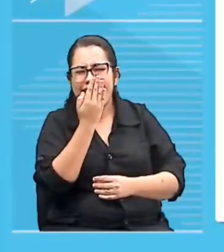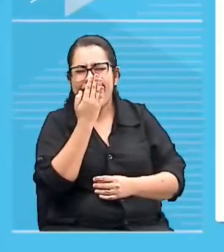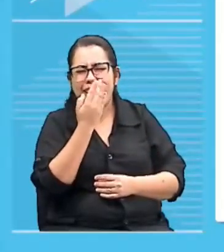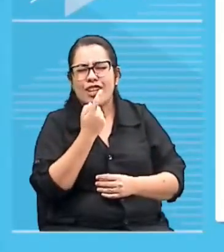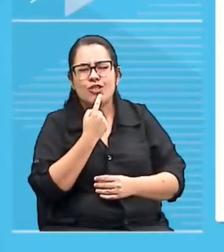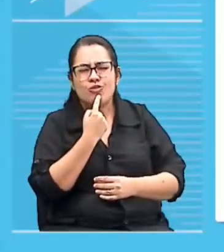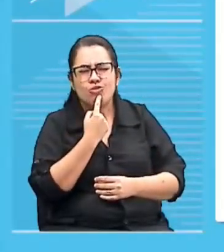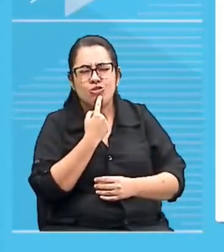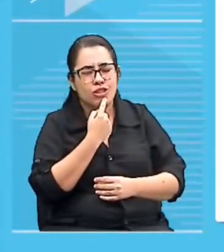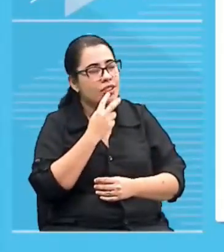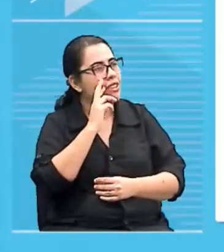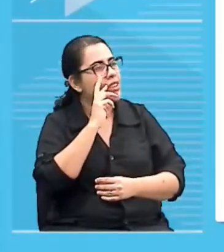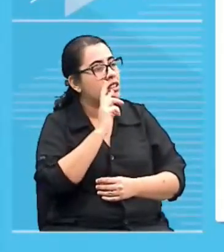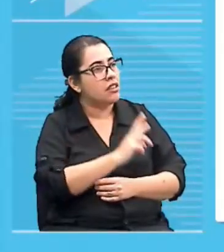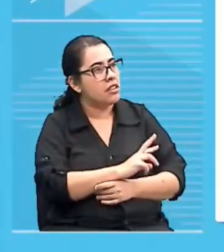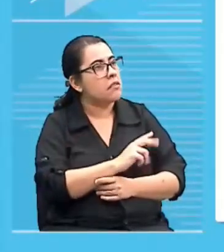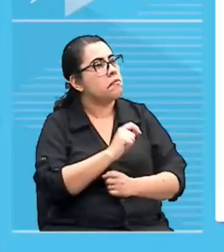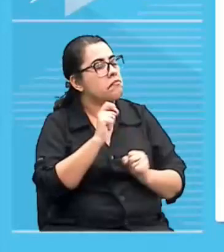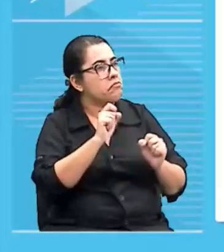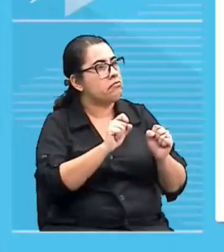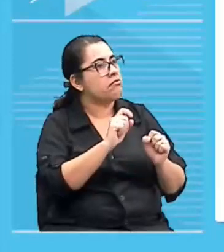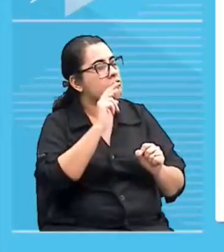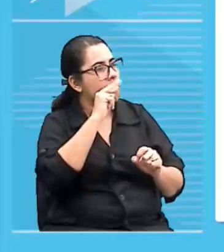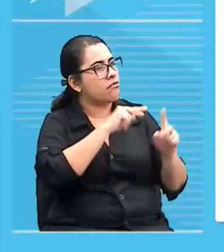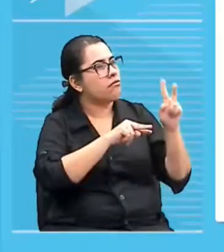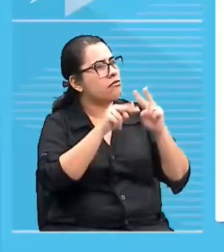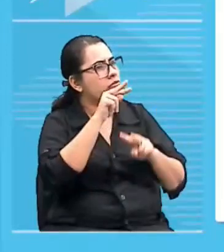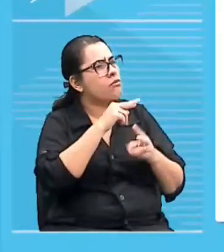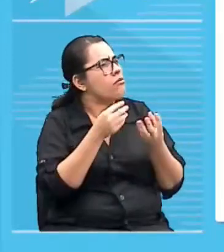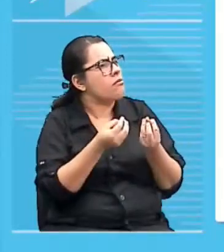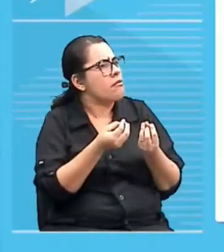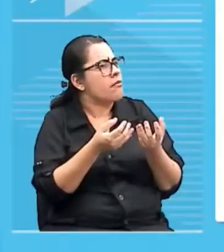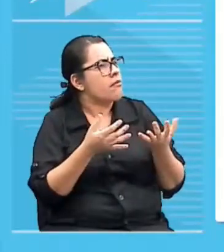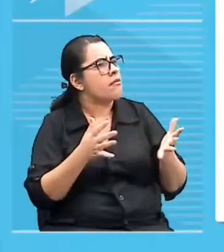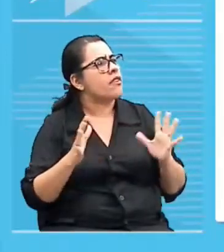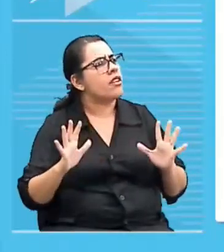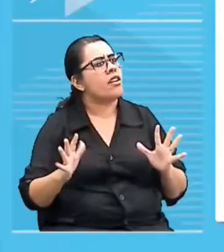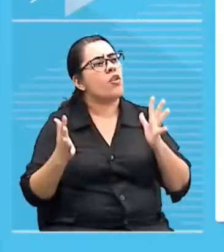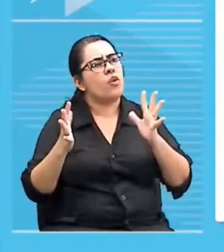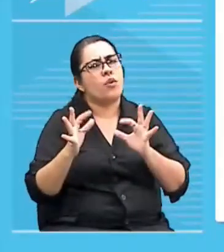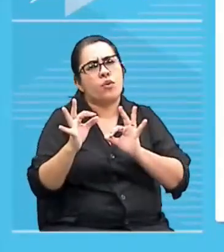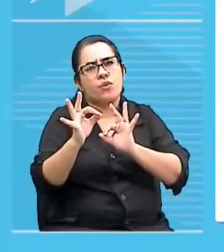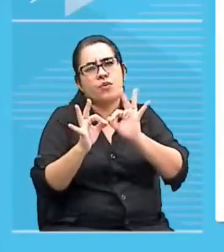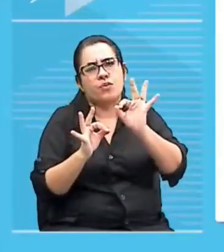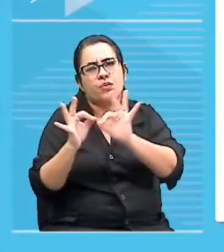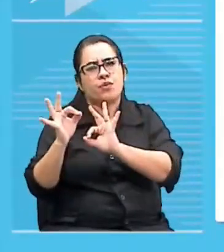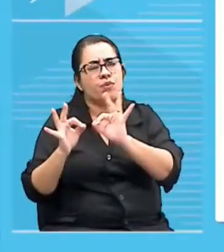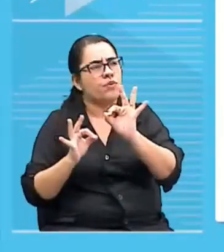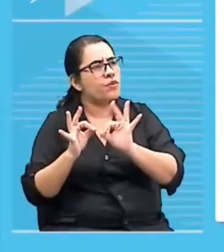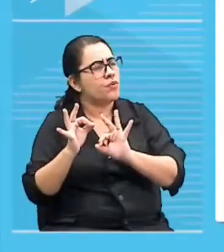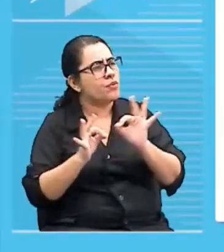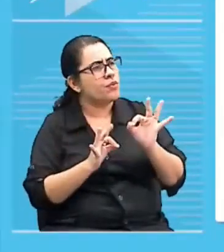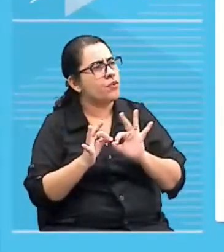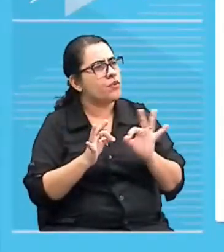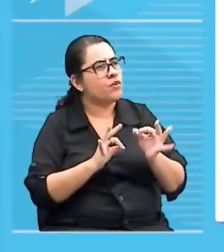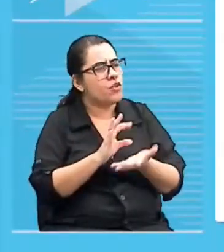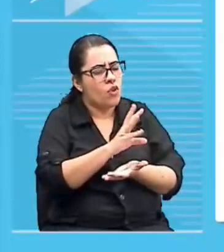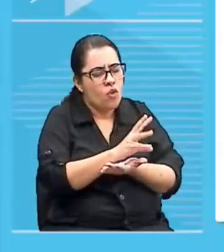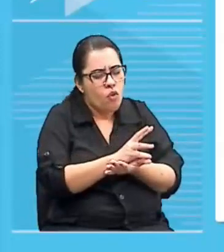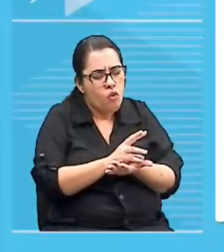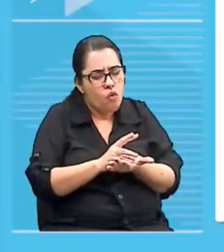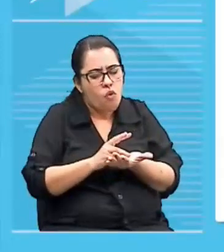tá? Bem de perto, para vocês enxergarem como é que acontece o processo de